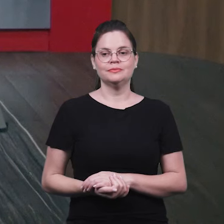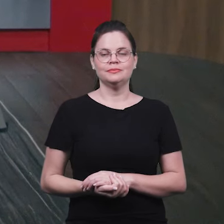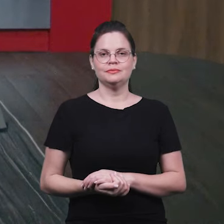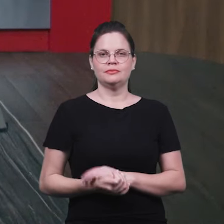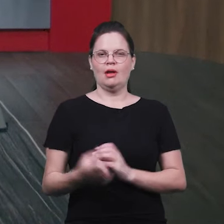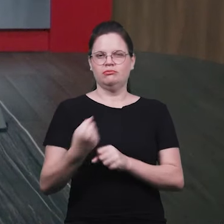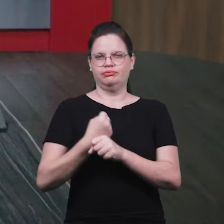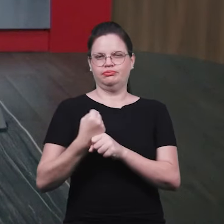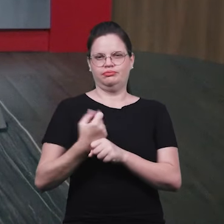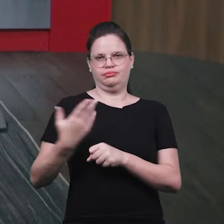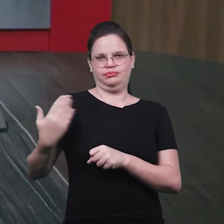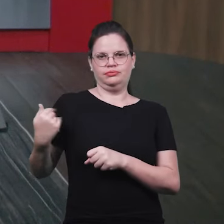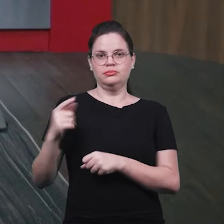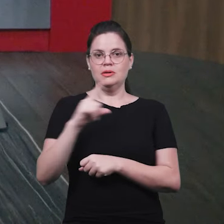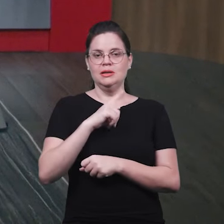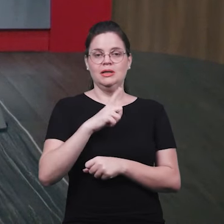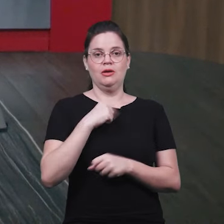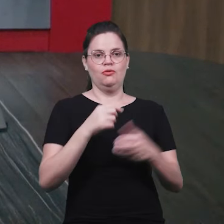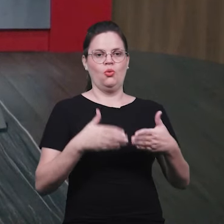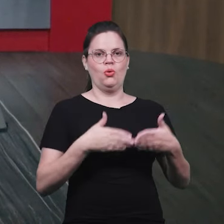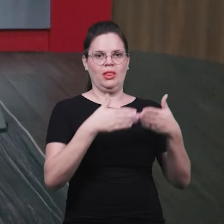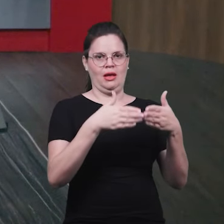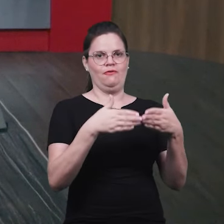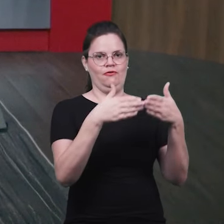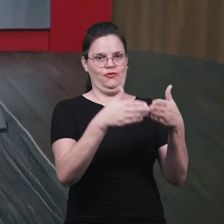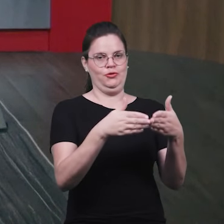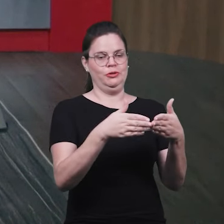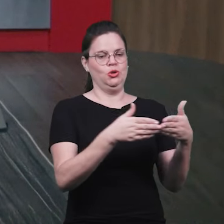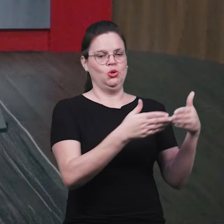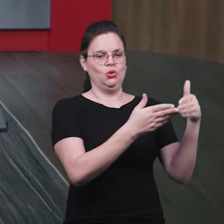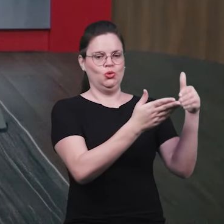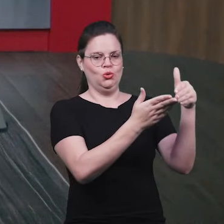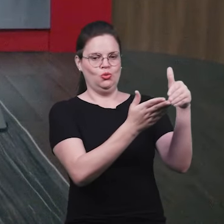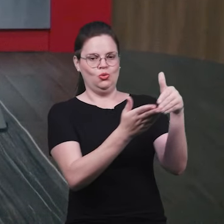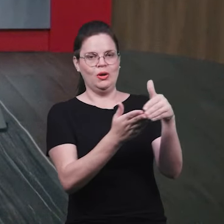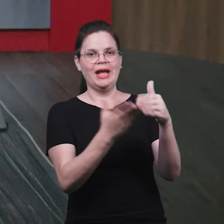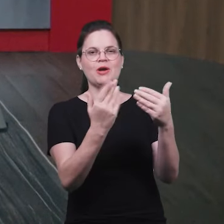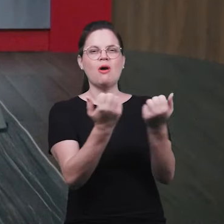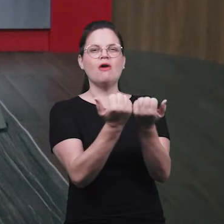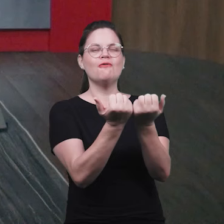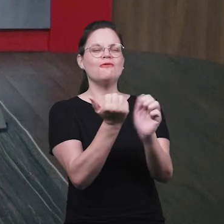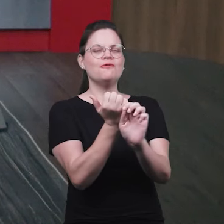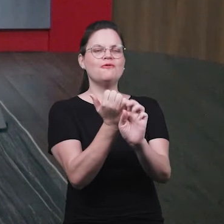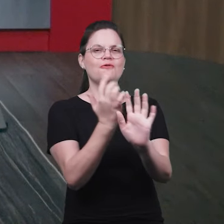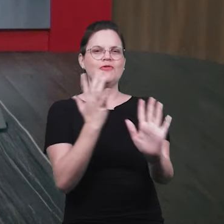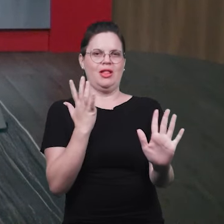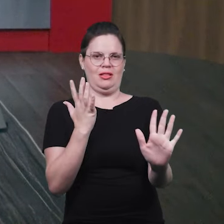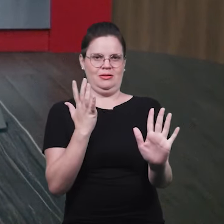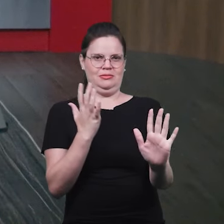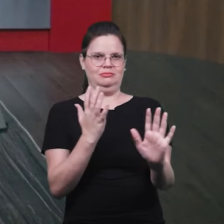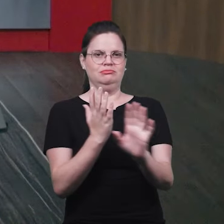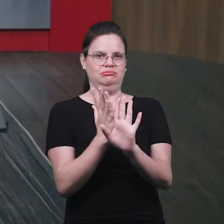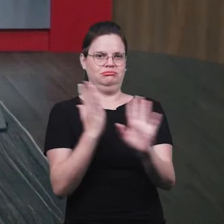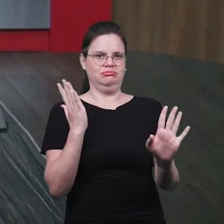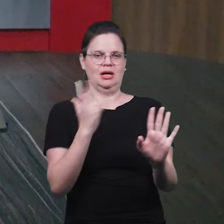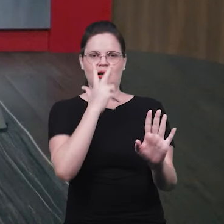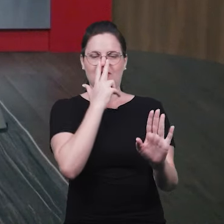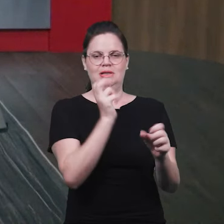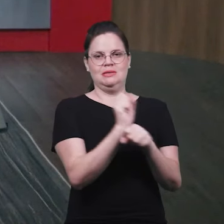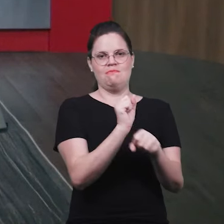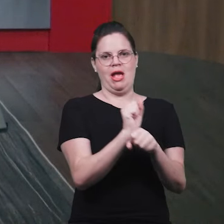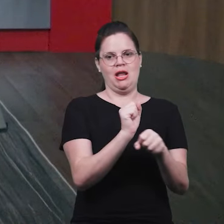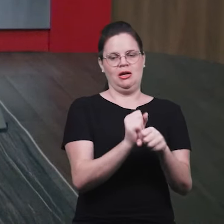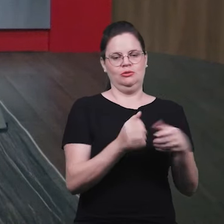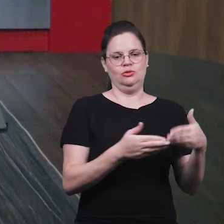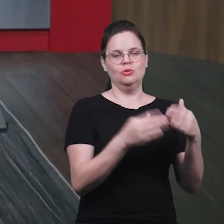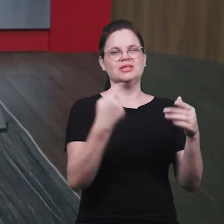Alguns anos atrás, um navio ele foi fundear para atracar em um dos portos do Espírito Santo. Né? Fundear é quando ele chega naquela área, você passa ali pela